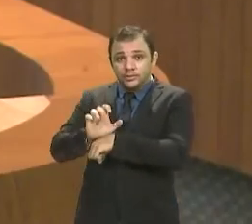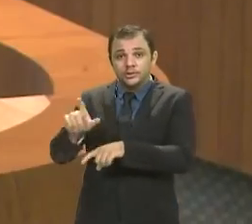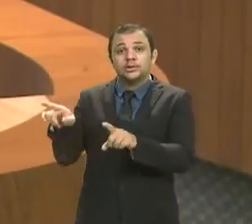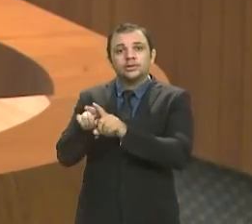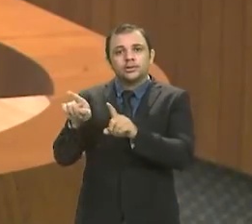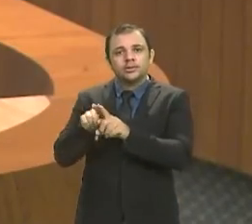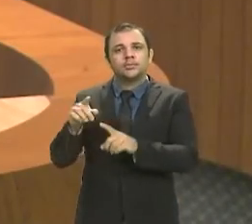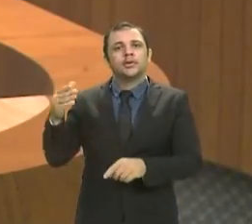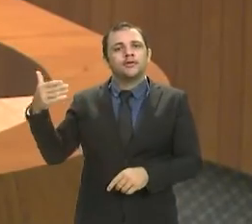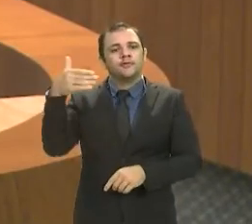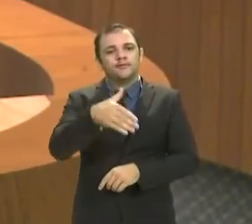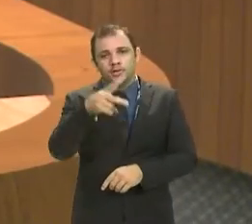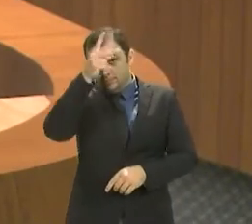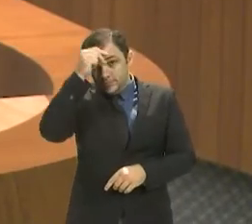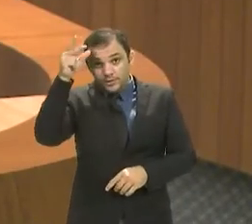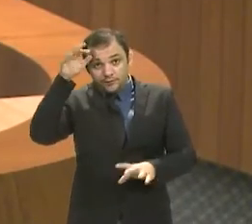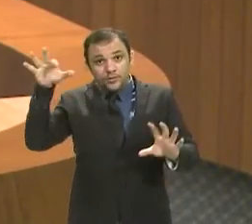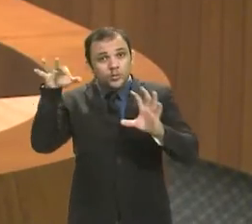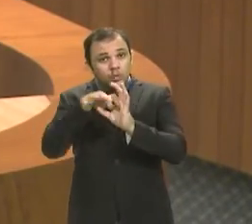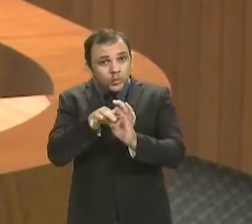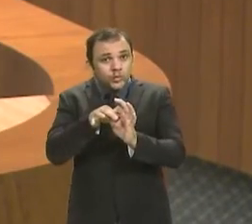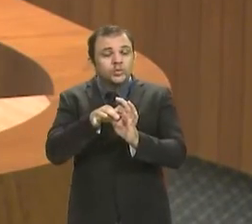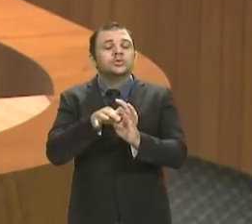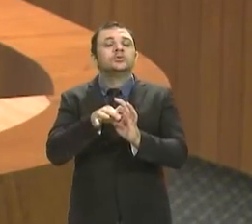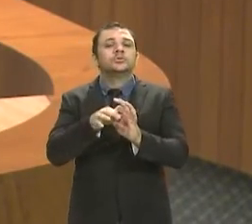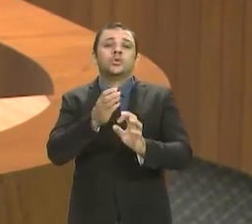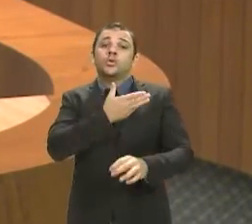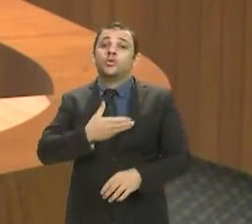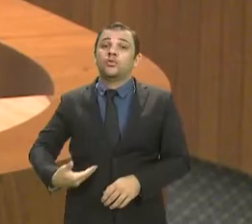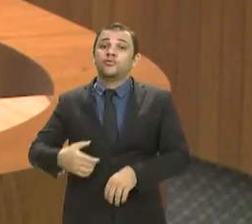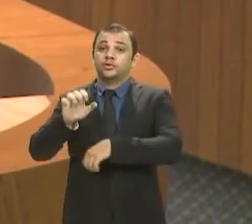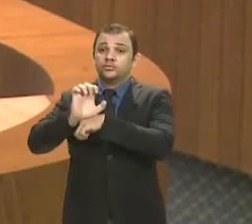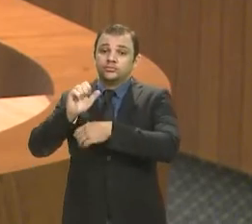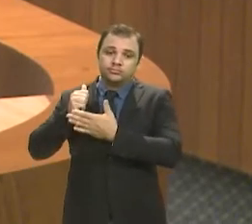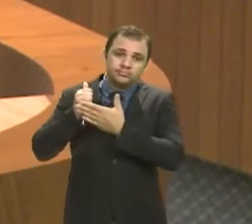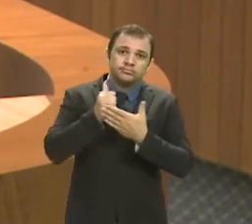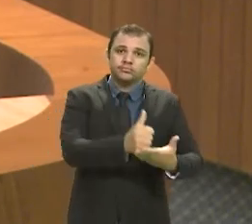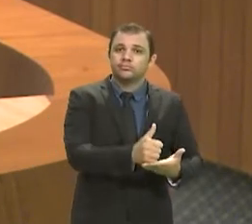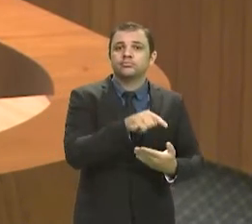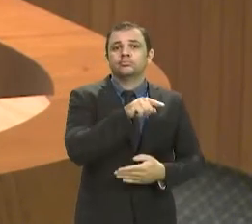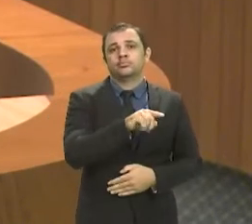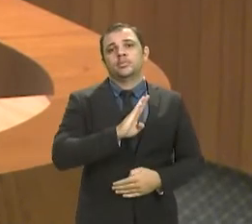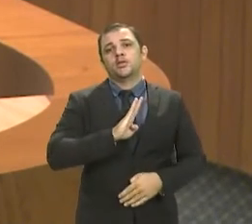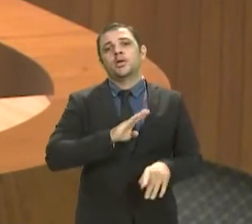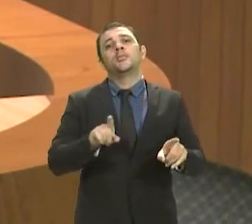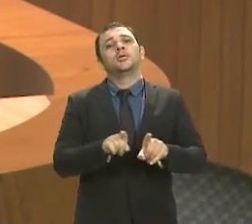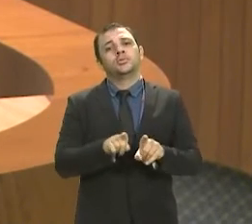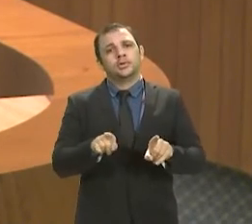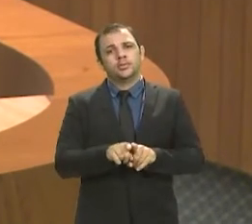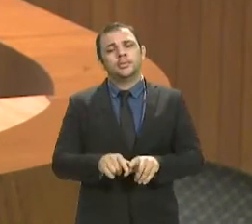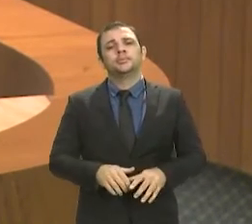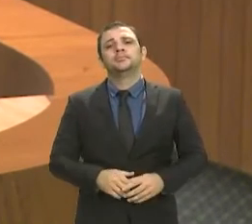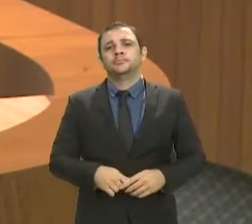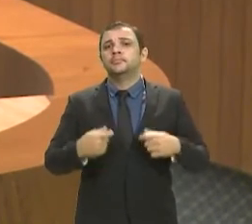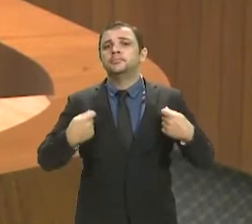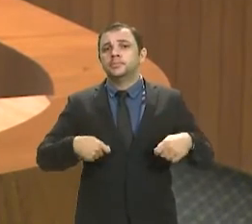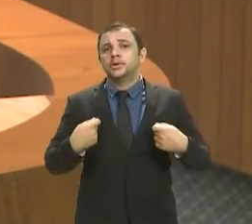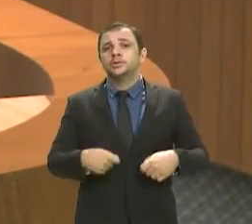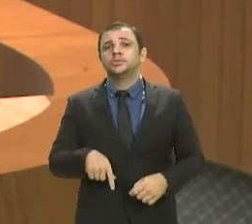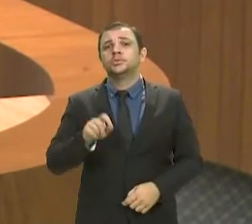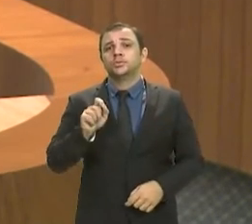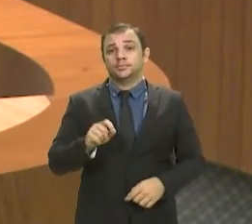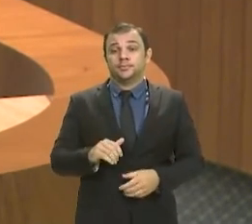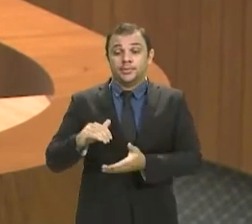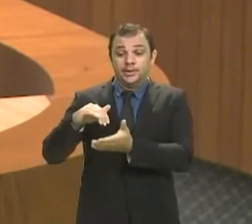Prefeitura para que o governo possa fazer a sua parte no município de Bacabal. É necessário que a Secretaria de Ação